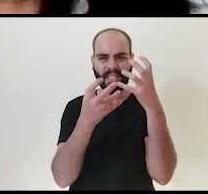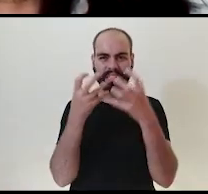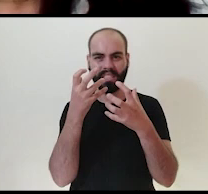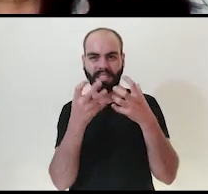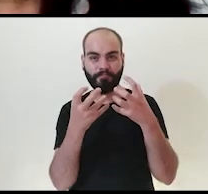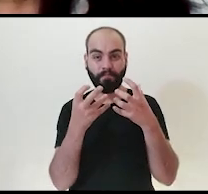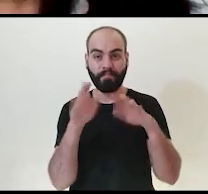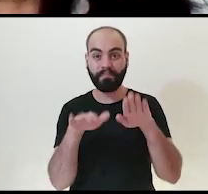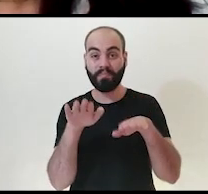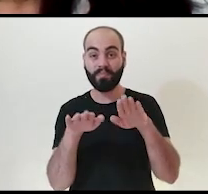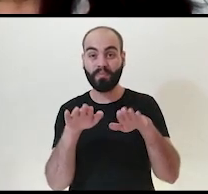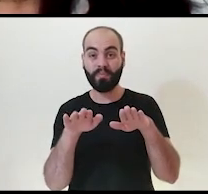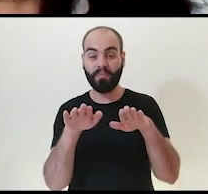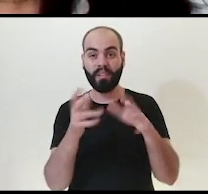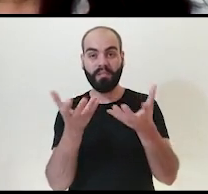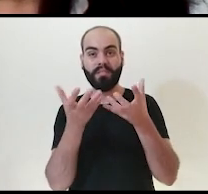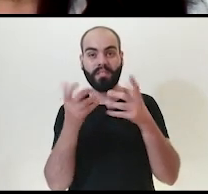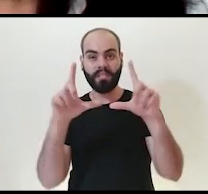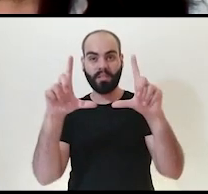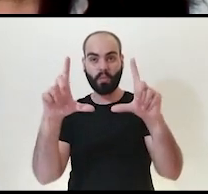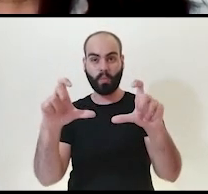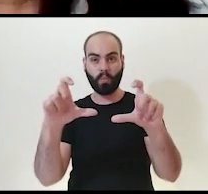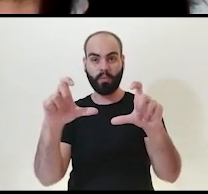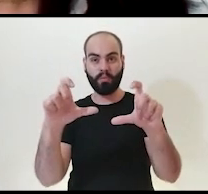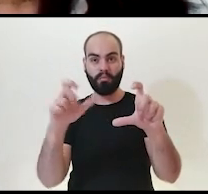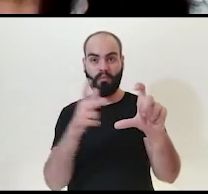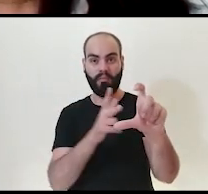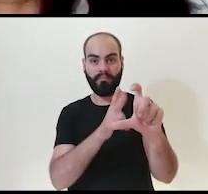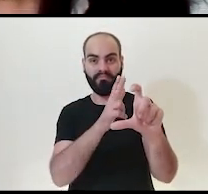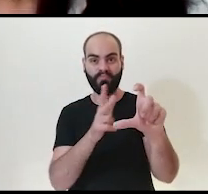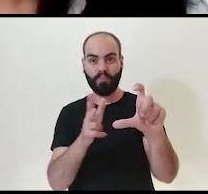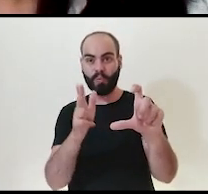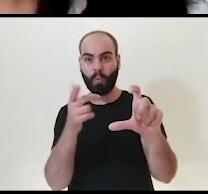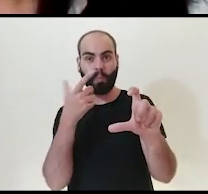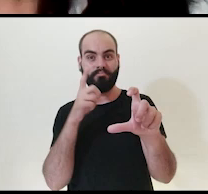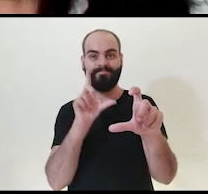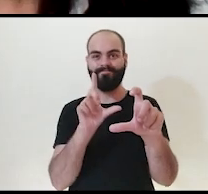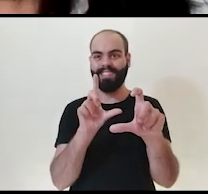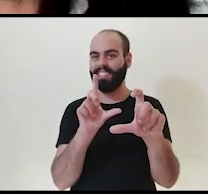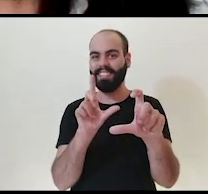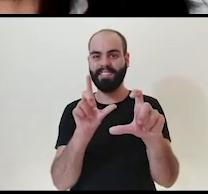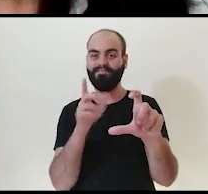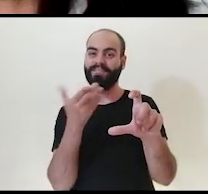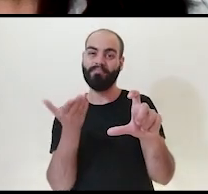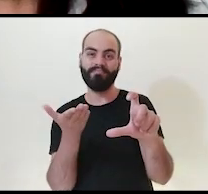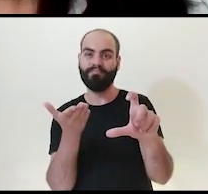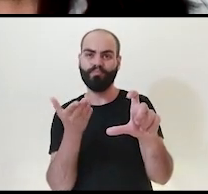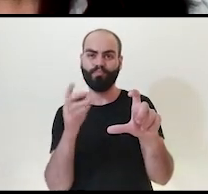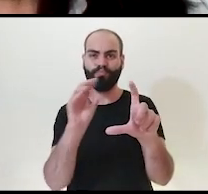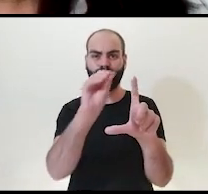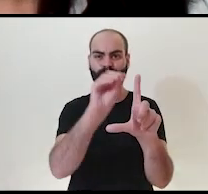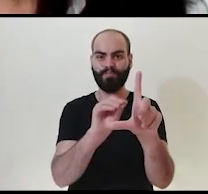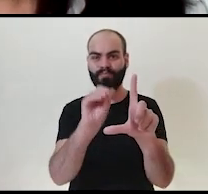cena que não dá para cortar alguma coisa que está ali na composição, Então, não vai ficar dentro